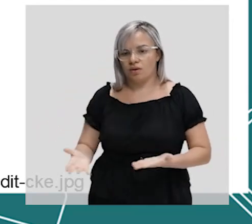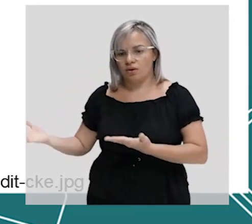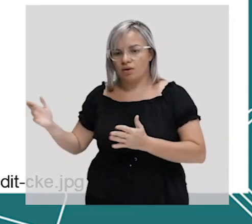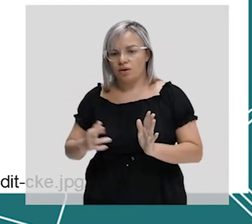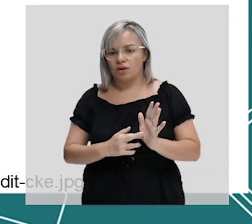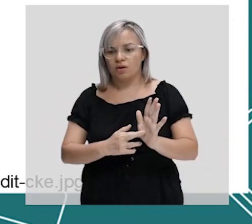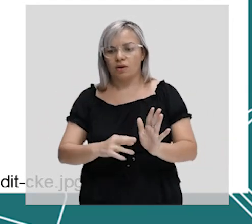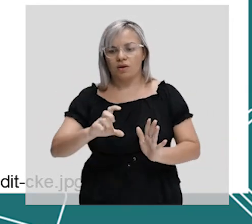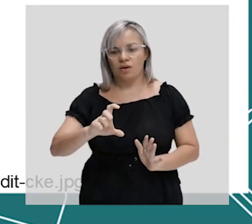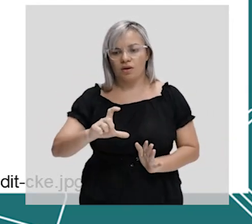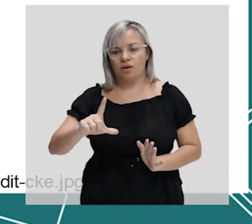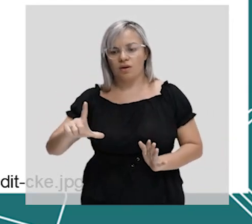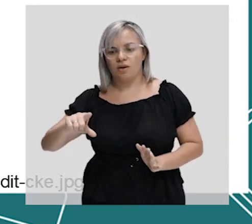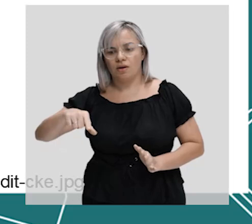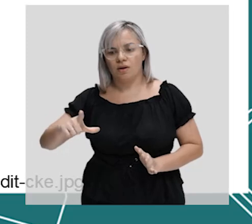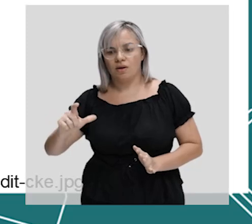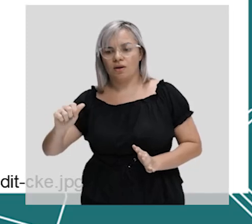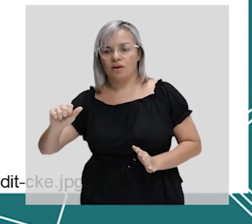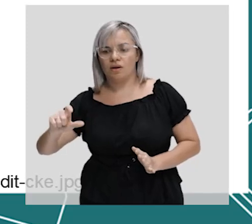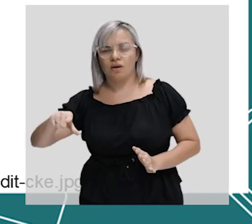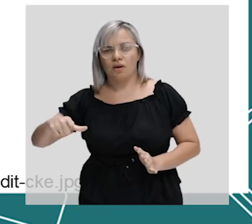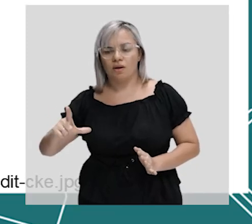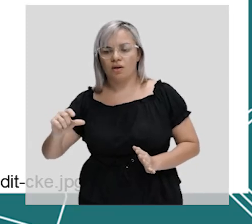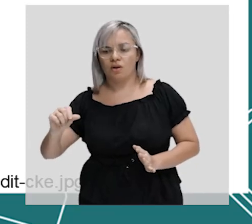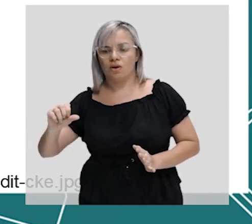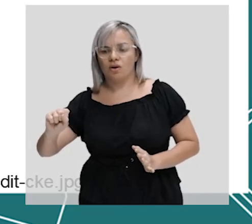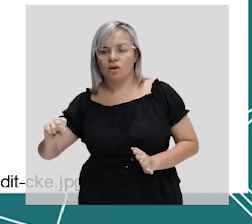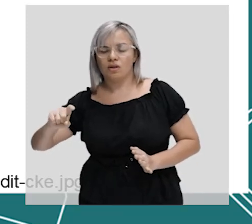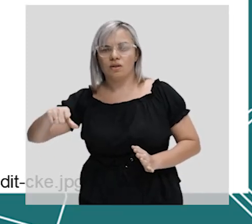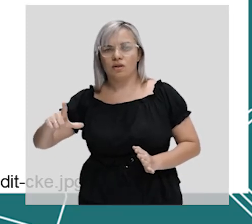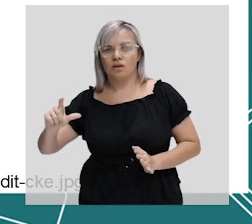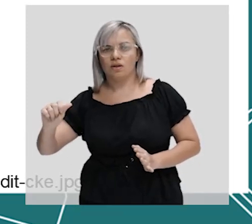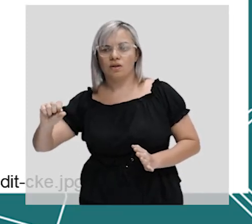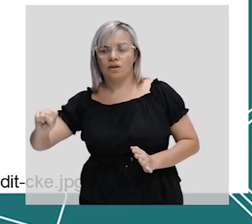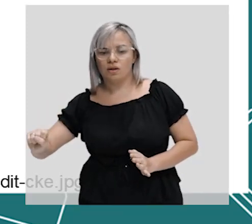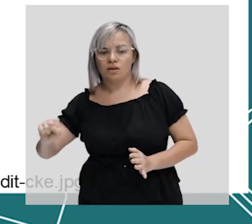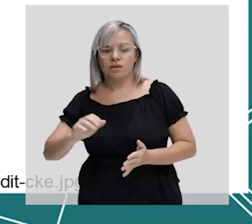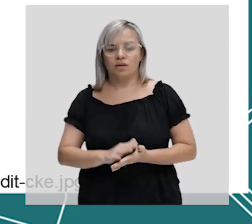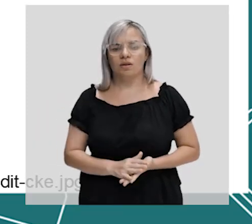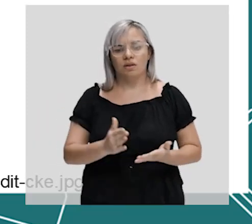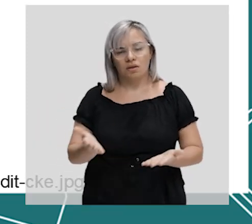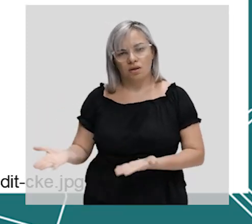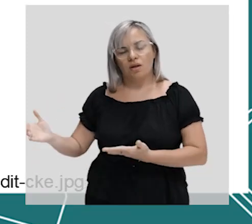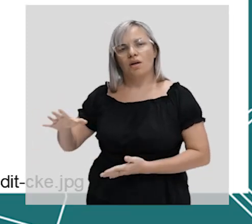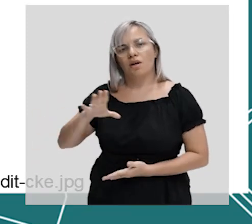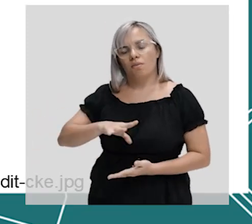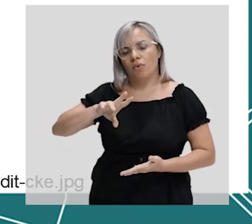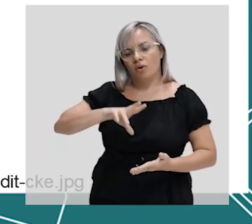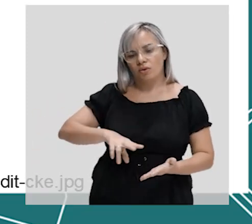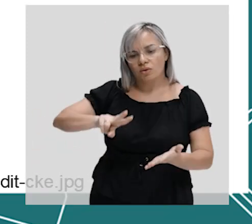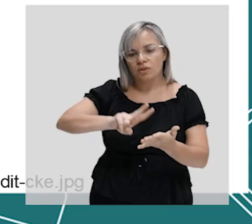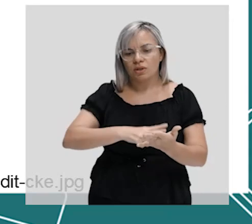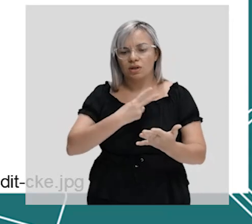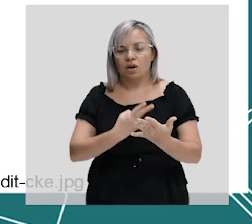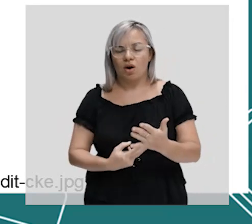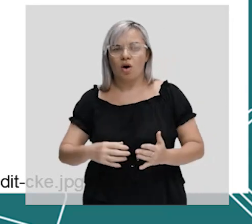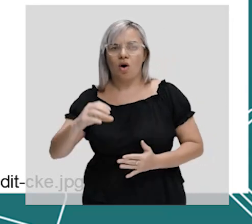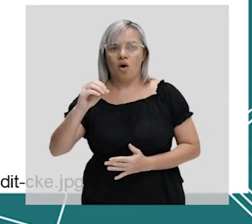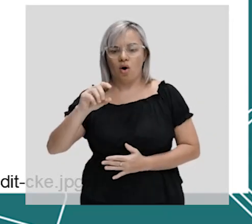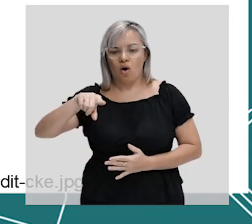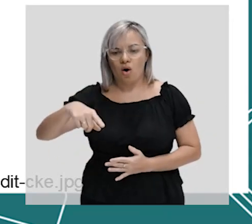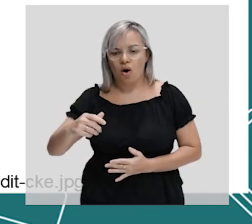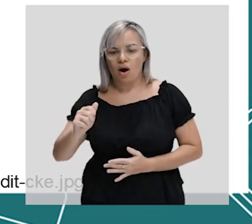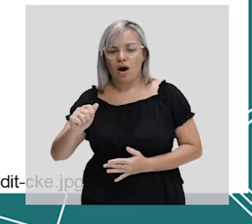la, los e las. E em português são traduzidos como o, a, os, as. Então, gravem bem para